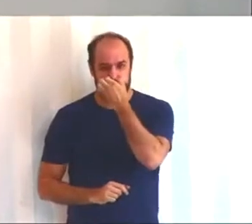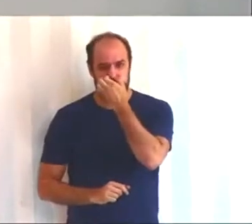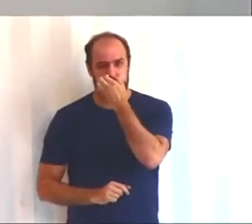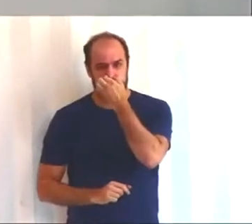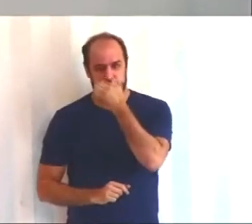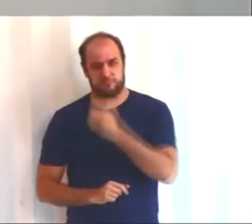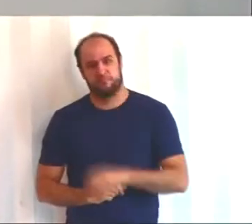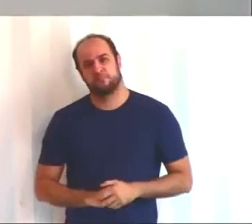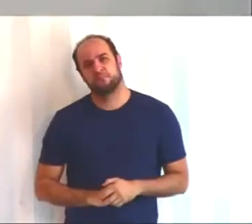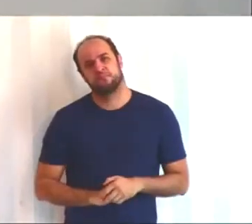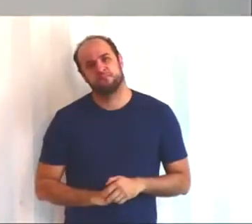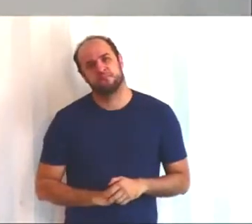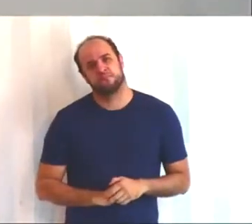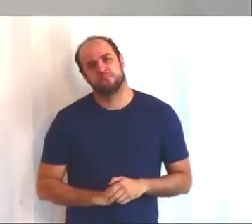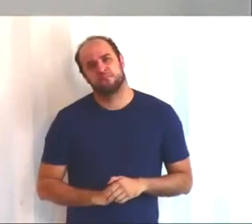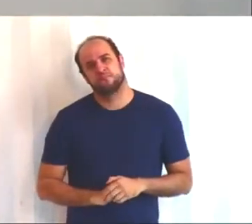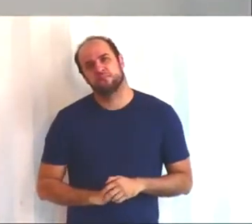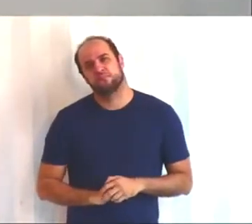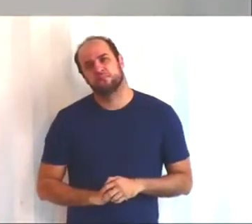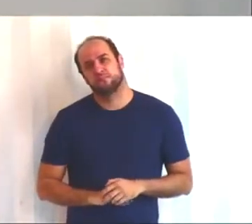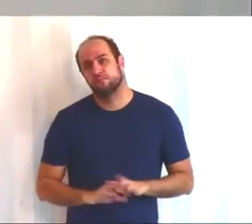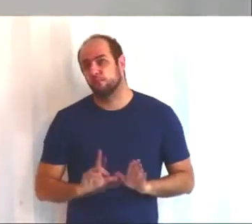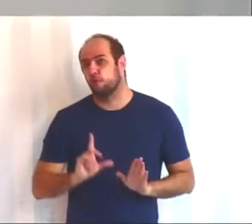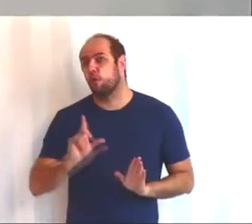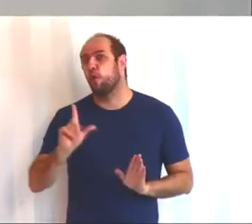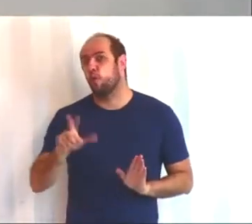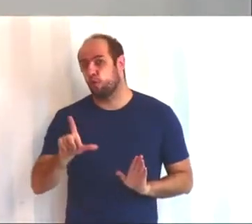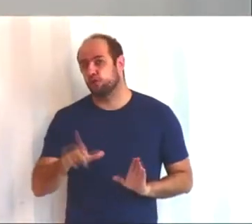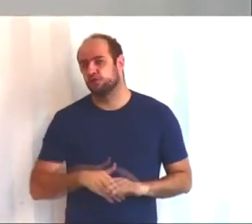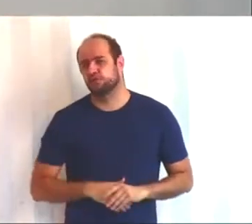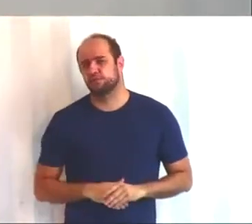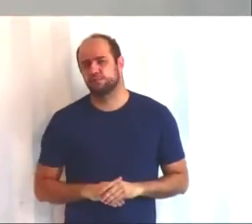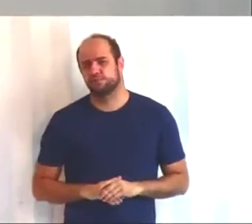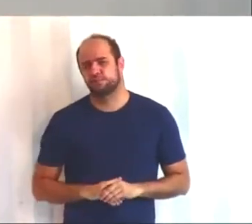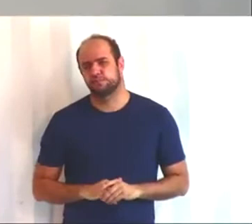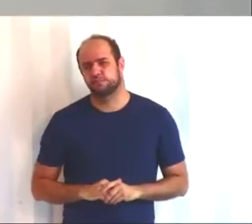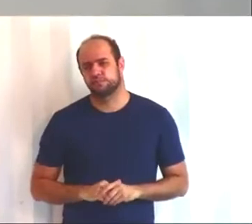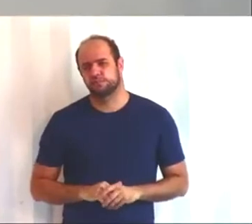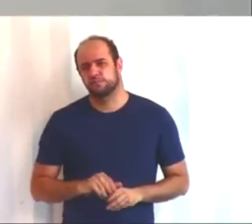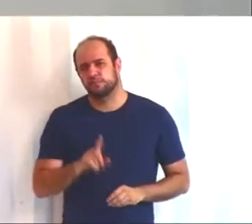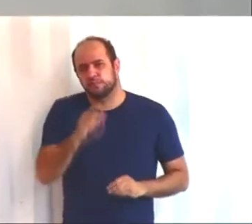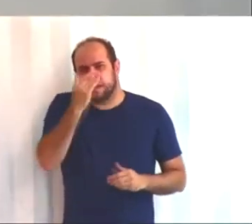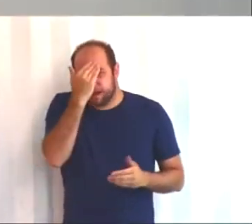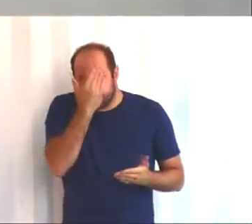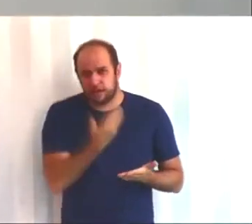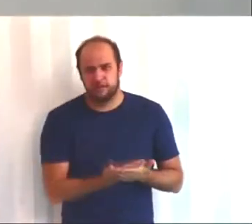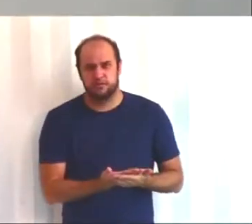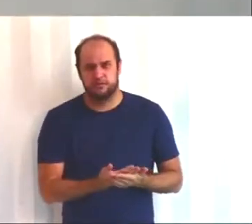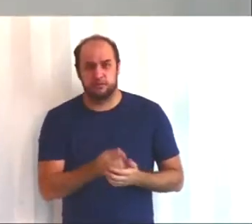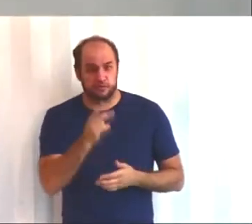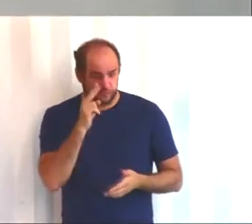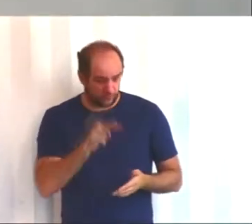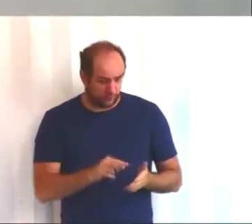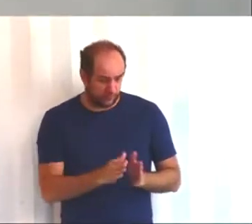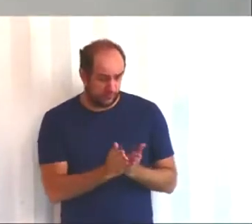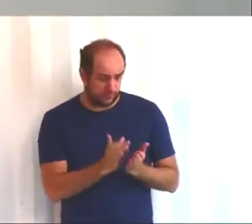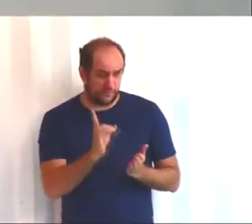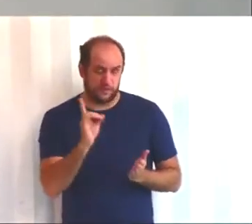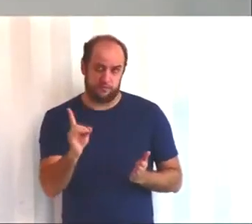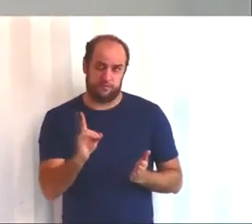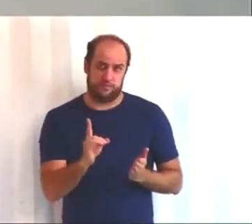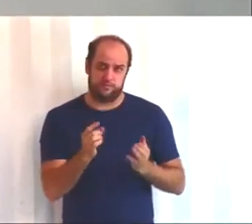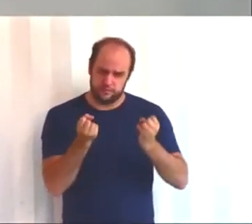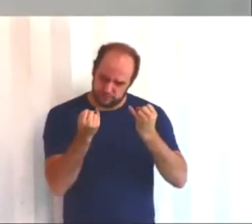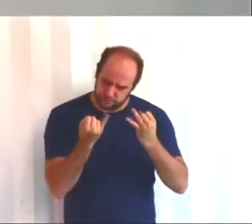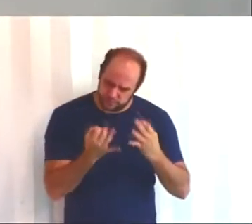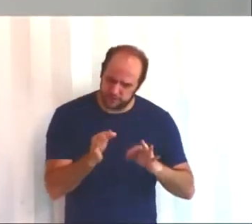caíram. Deixa eu falar outra coisa. Você crê, olhando para um texto como esse, Deus explica